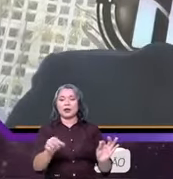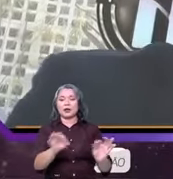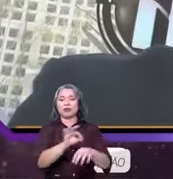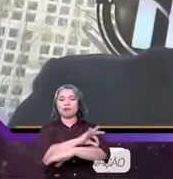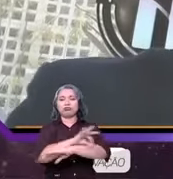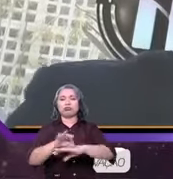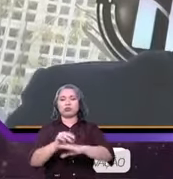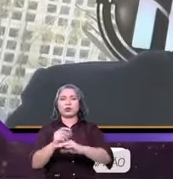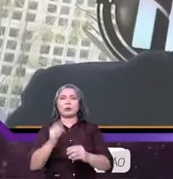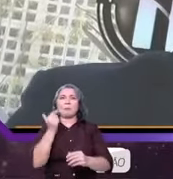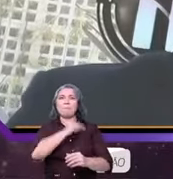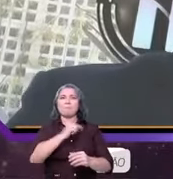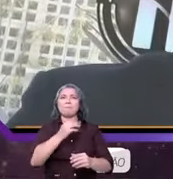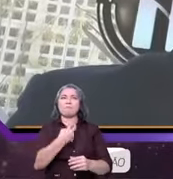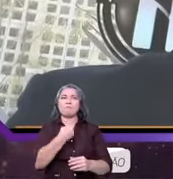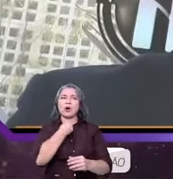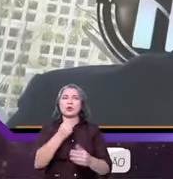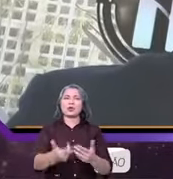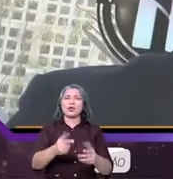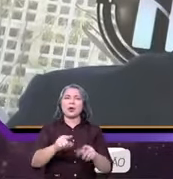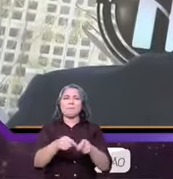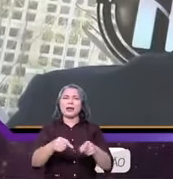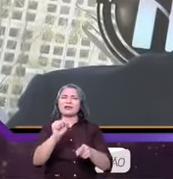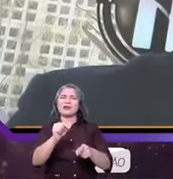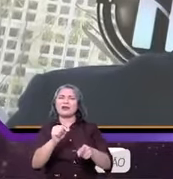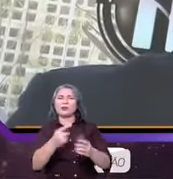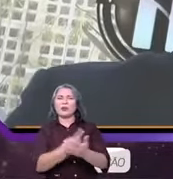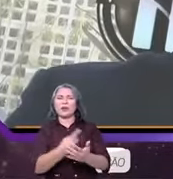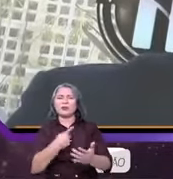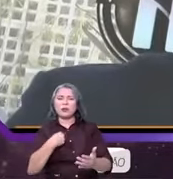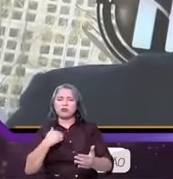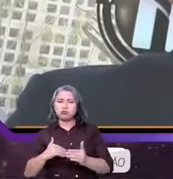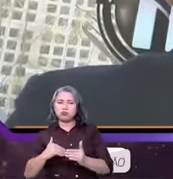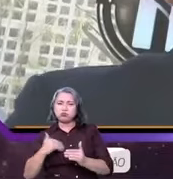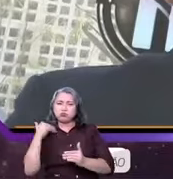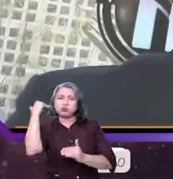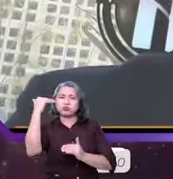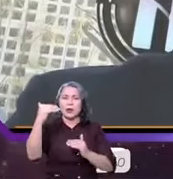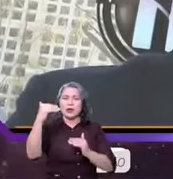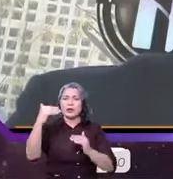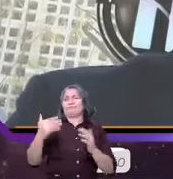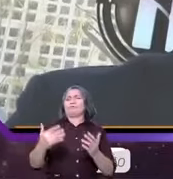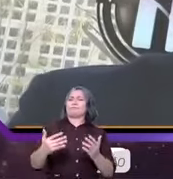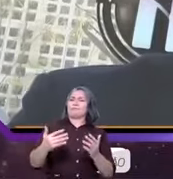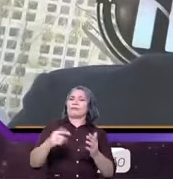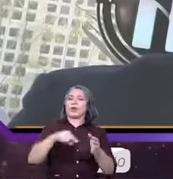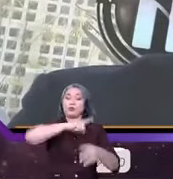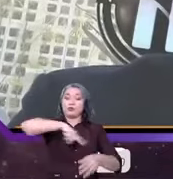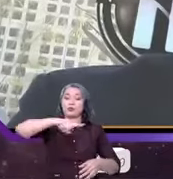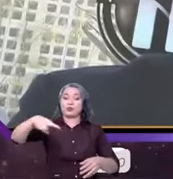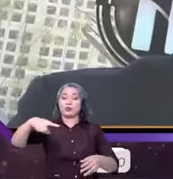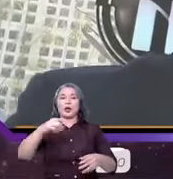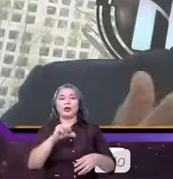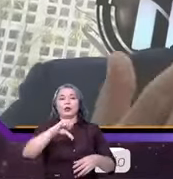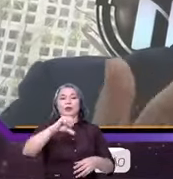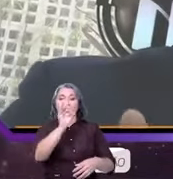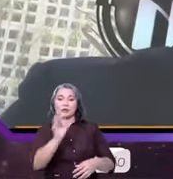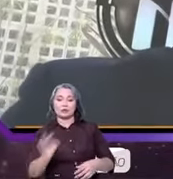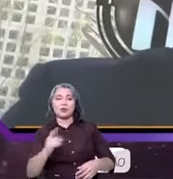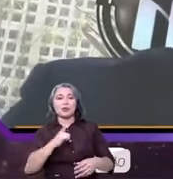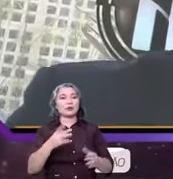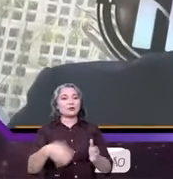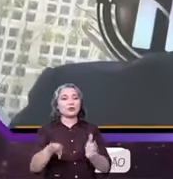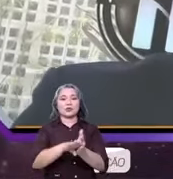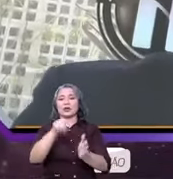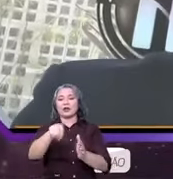não avança, é aquilo como o doutor João Tiago disse. Realmente, estatisticamente, 90% das inovações não chegam